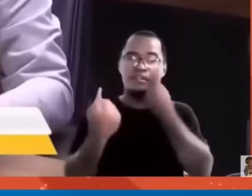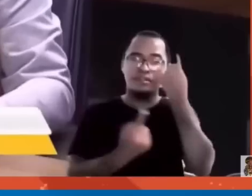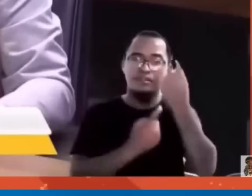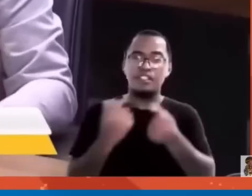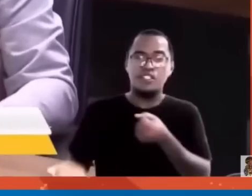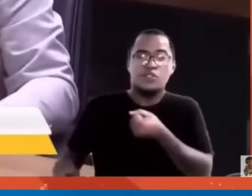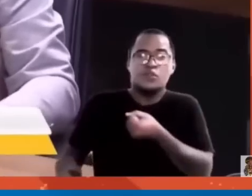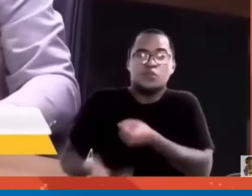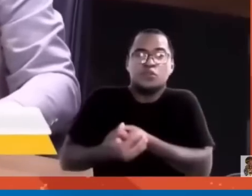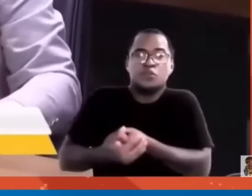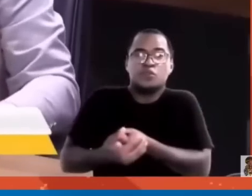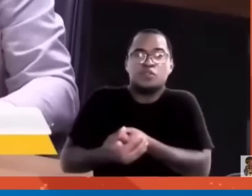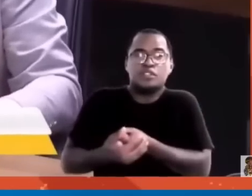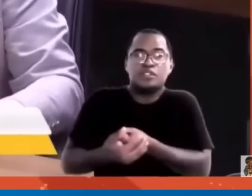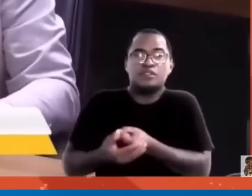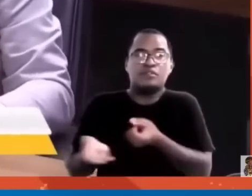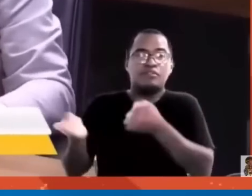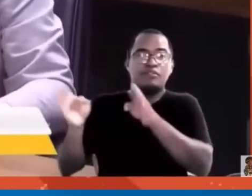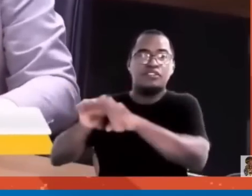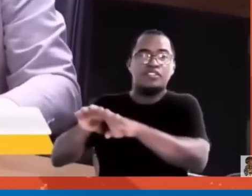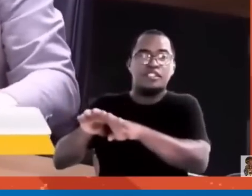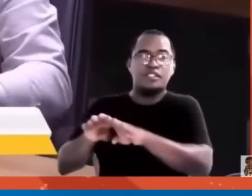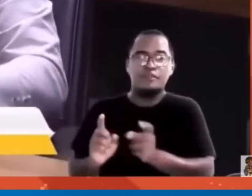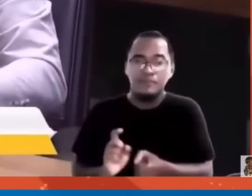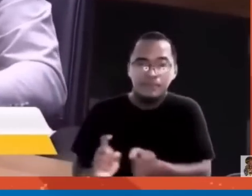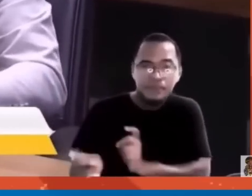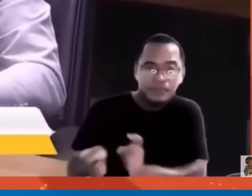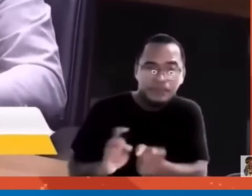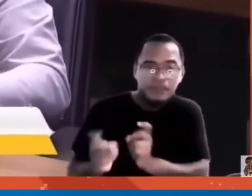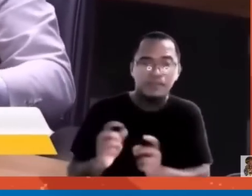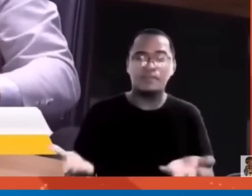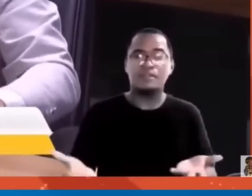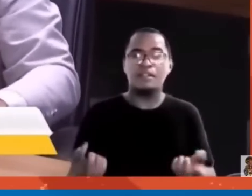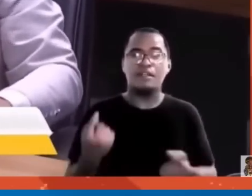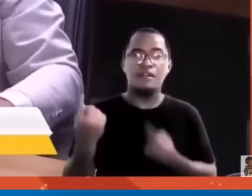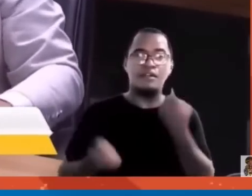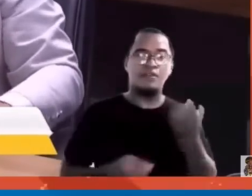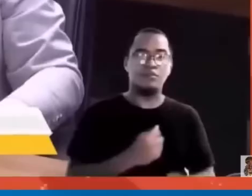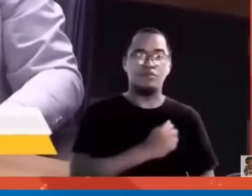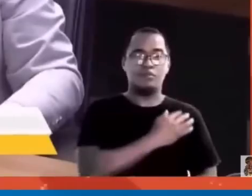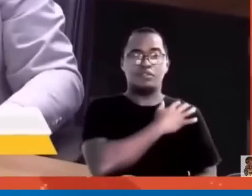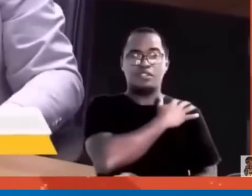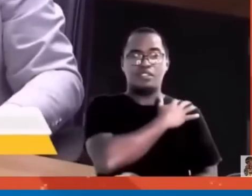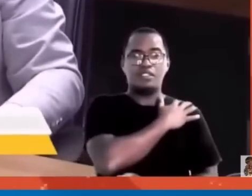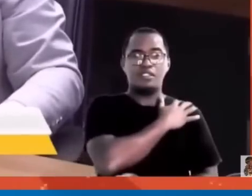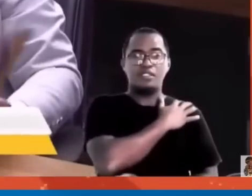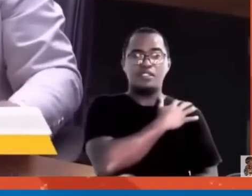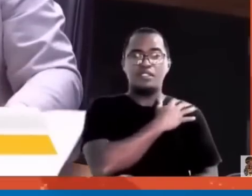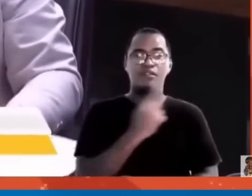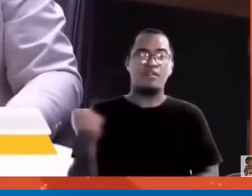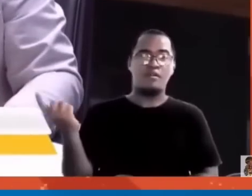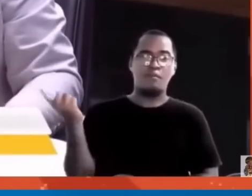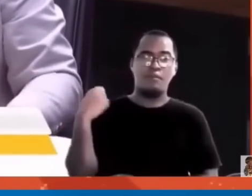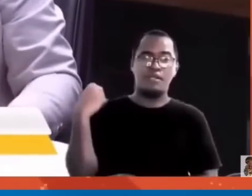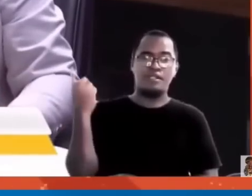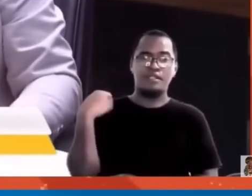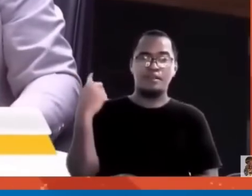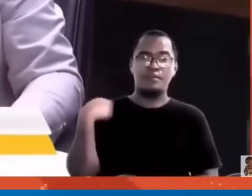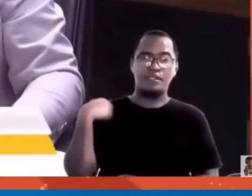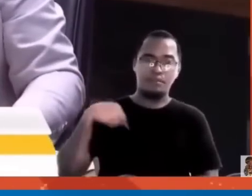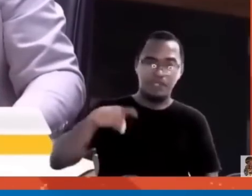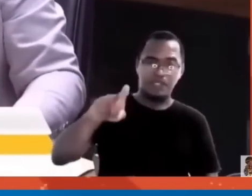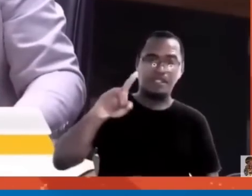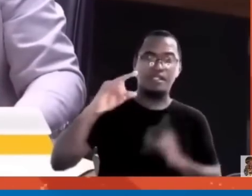portas fechadas para induzir, generais que tiveram ordens de desmontar o